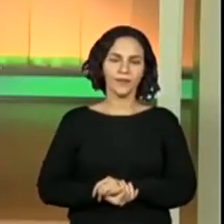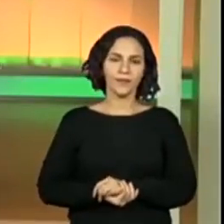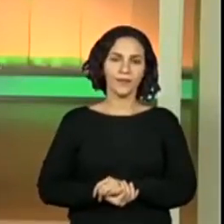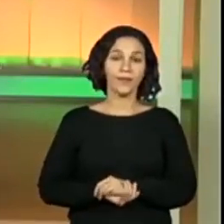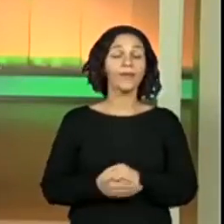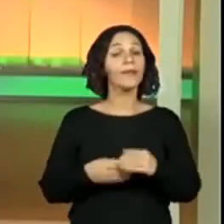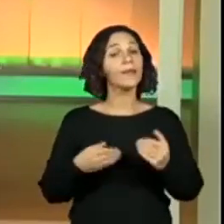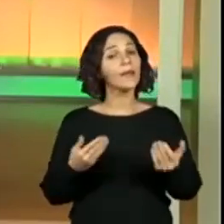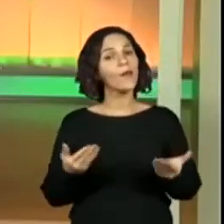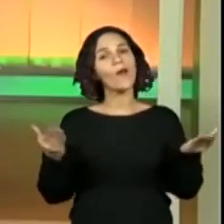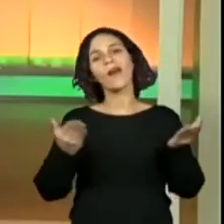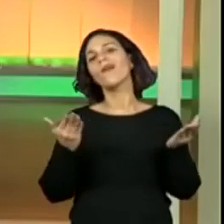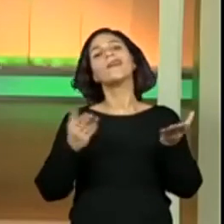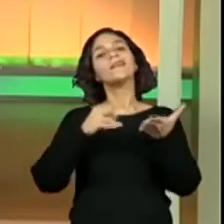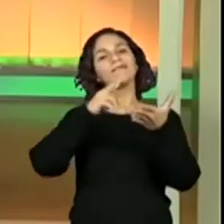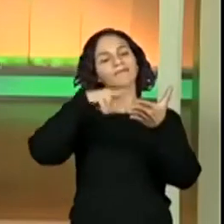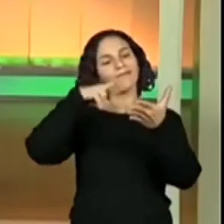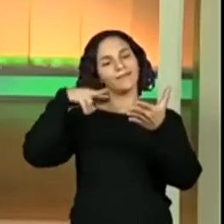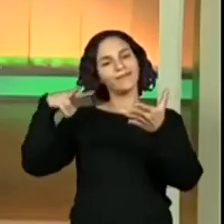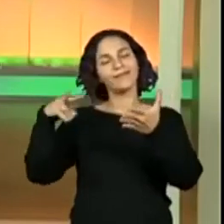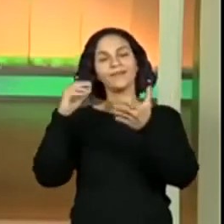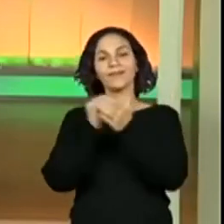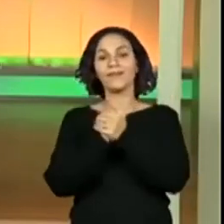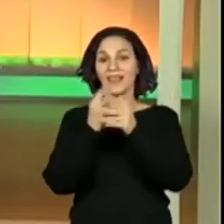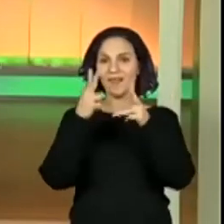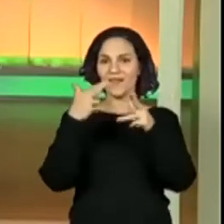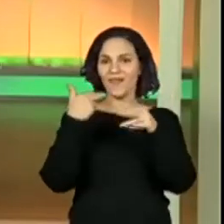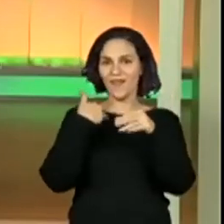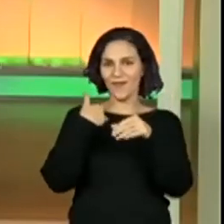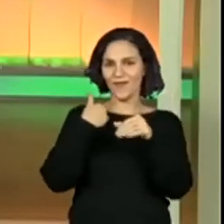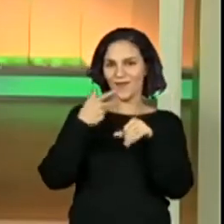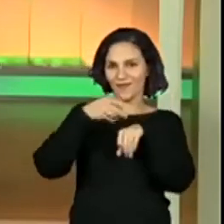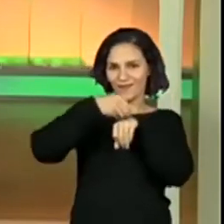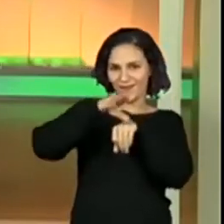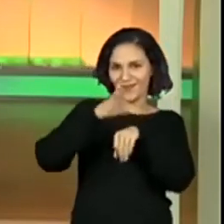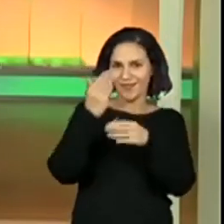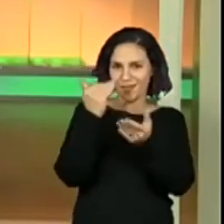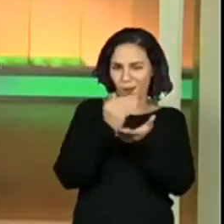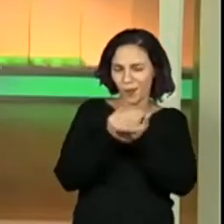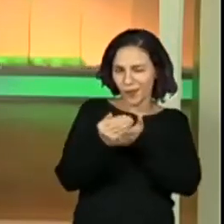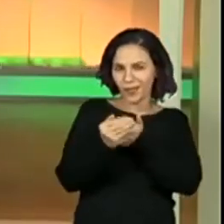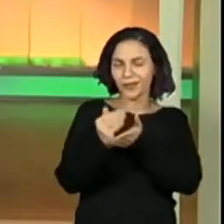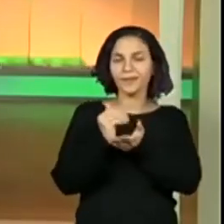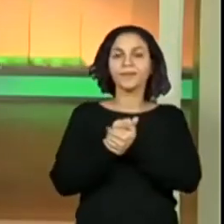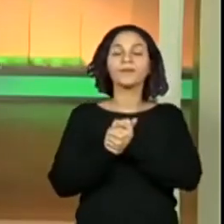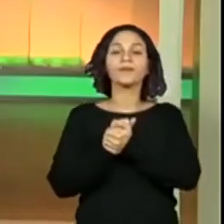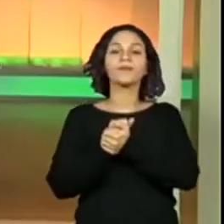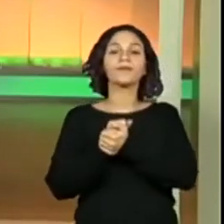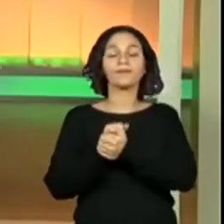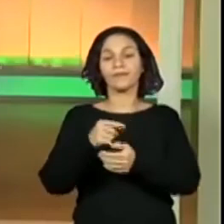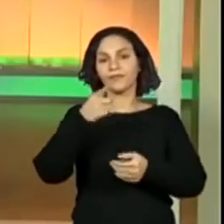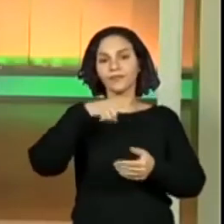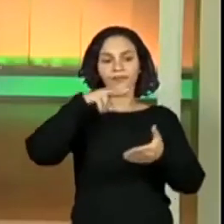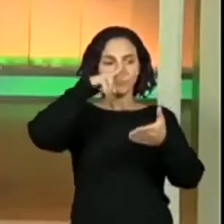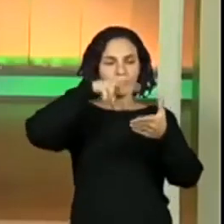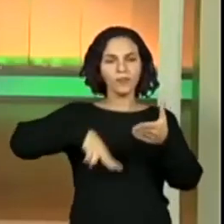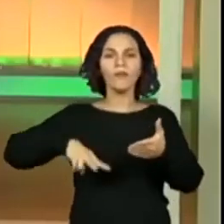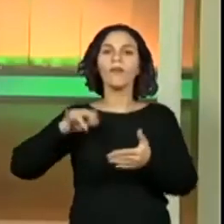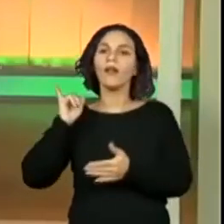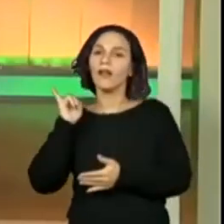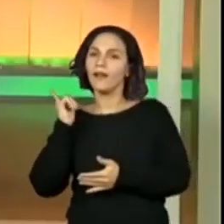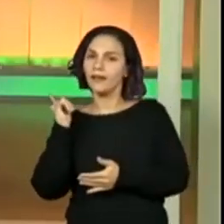Então, a hora da leitura. Como eu havia dito no começo, né, nós vamos ler uma lenda